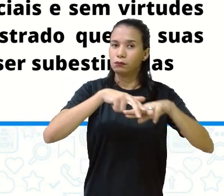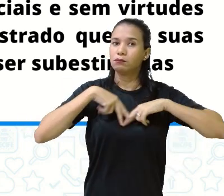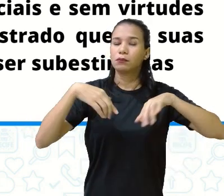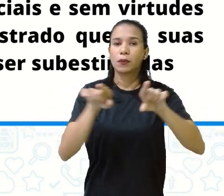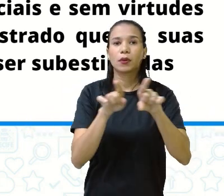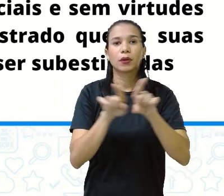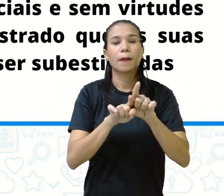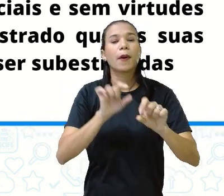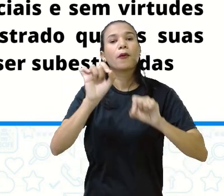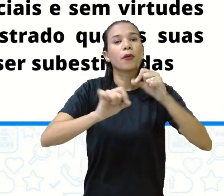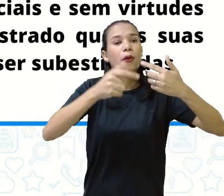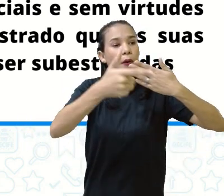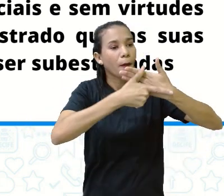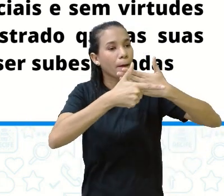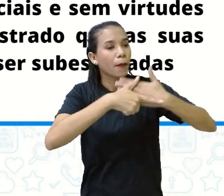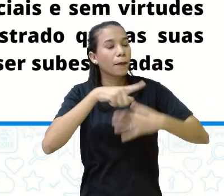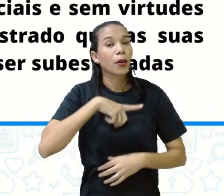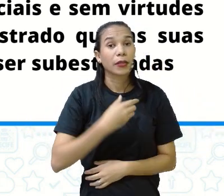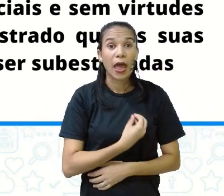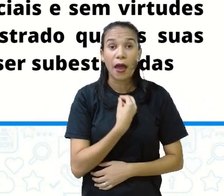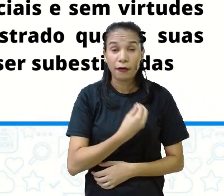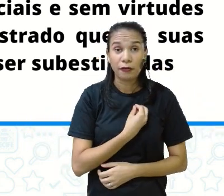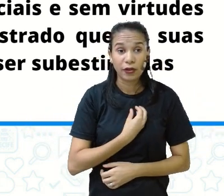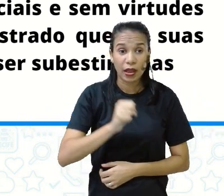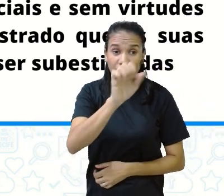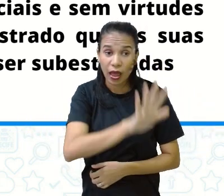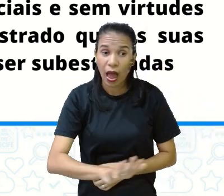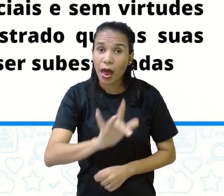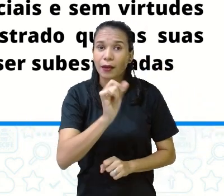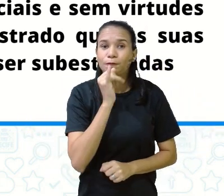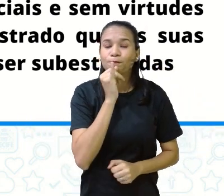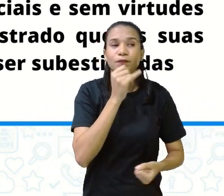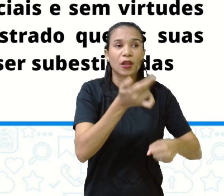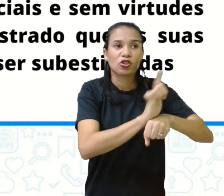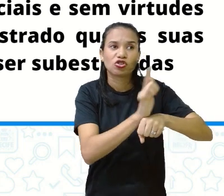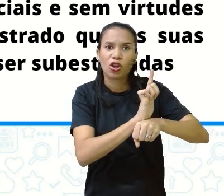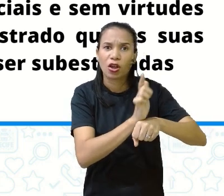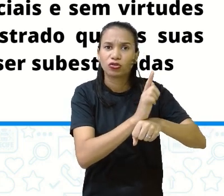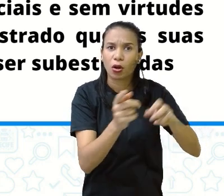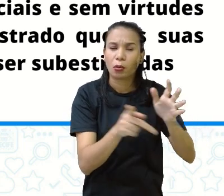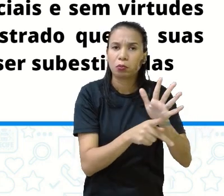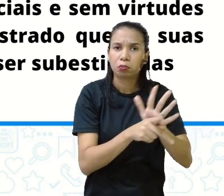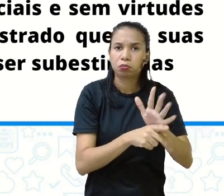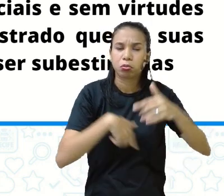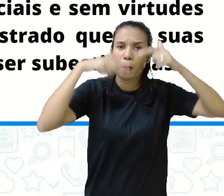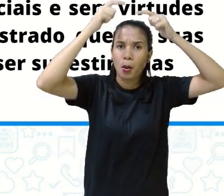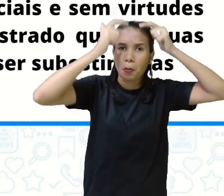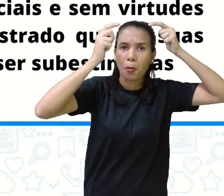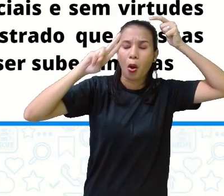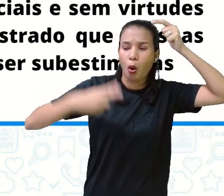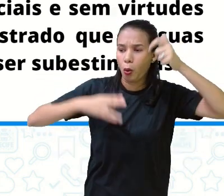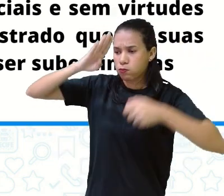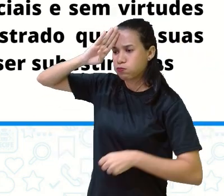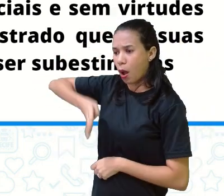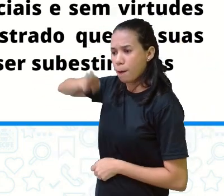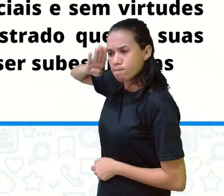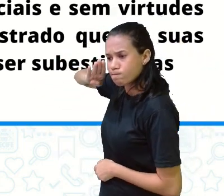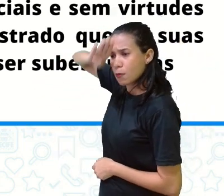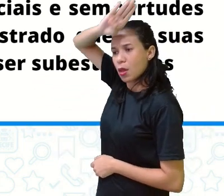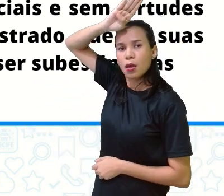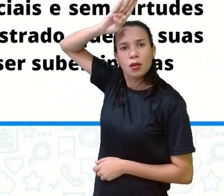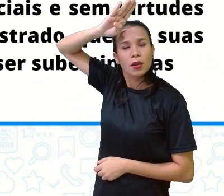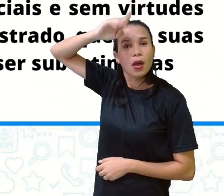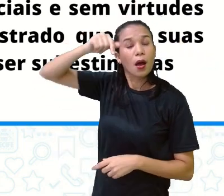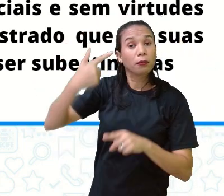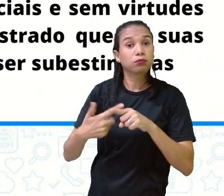sobretudo quando esse papel foi realizado em âmbitos como gestão de um império ou um comando militar. Haja vista que